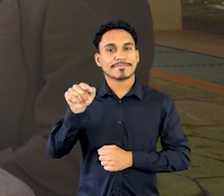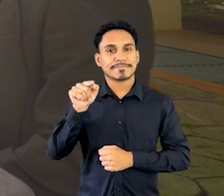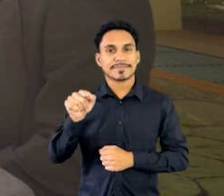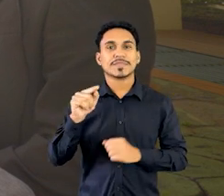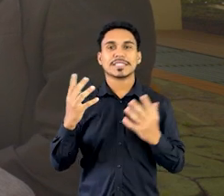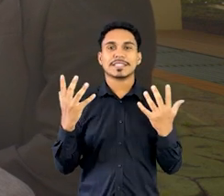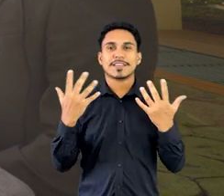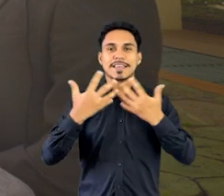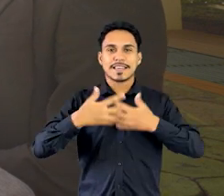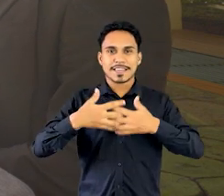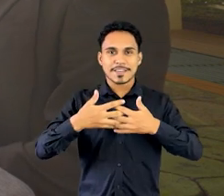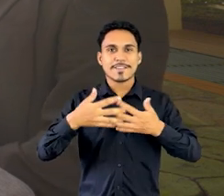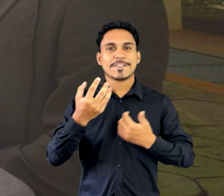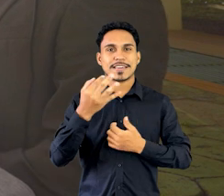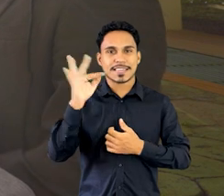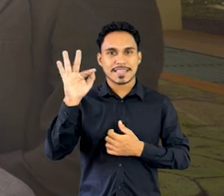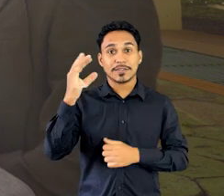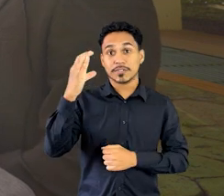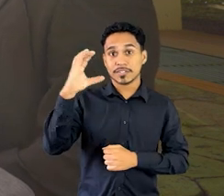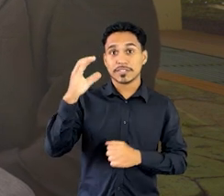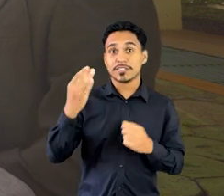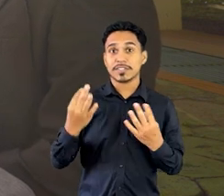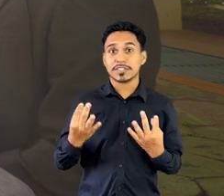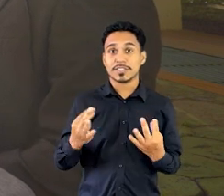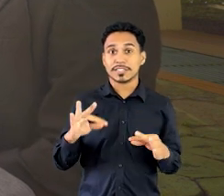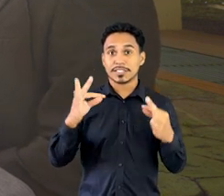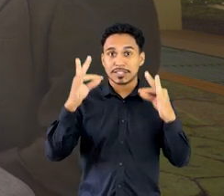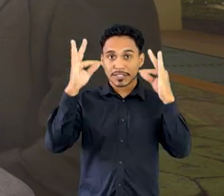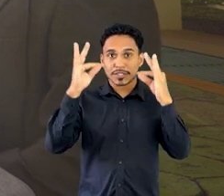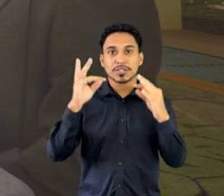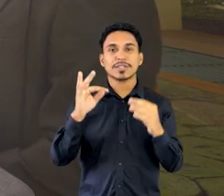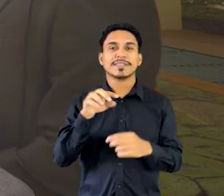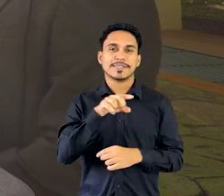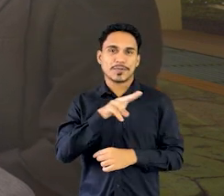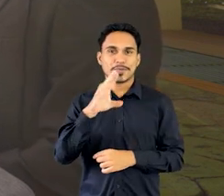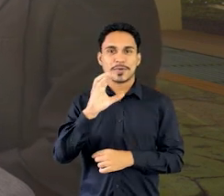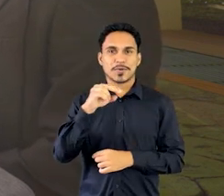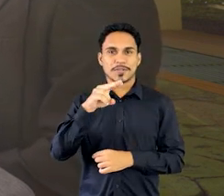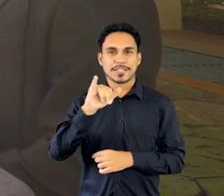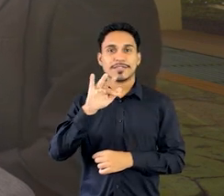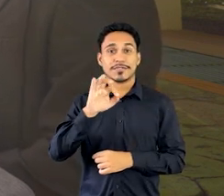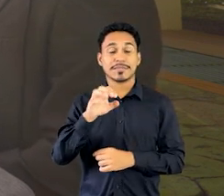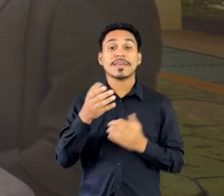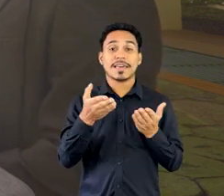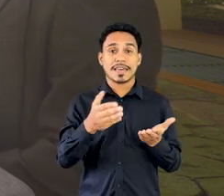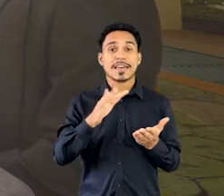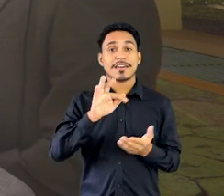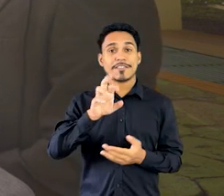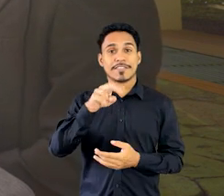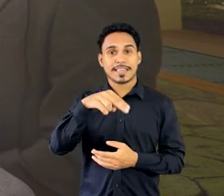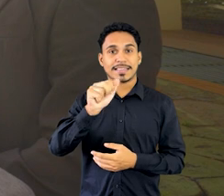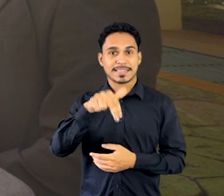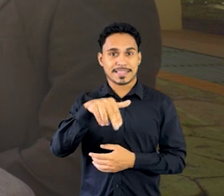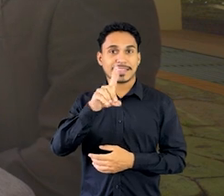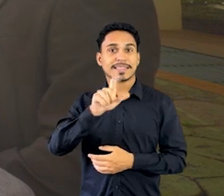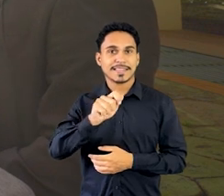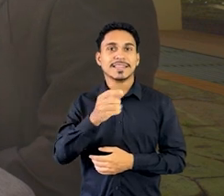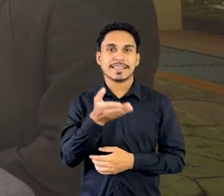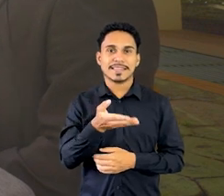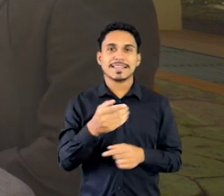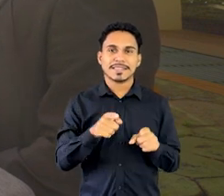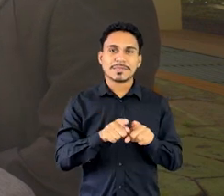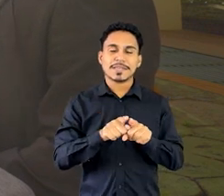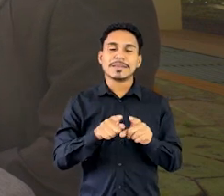profissional científica e tecnológica o conif e a Fernanda também Figueiredo Fernanda Figueiredo Torres também do conif